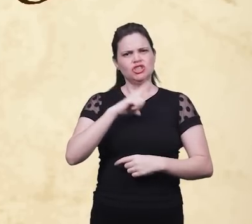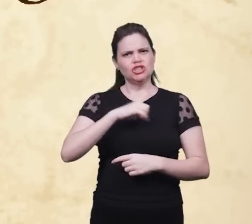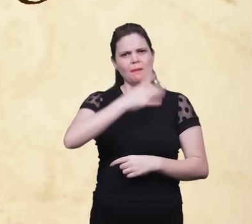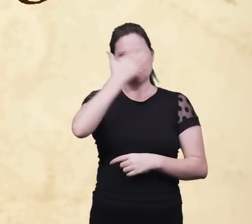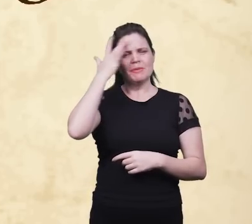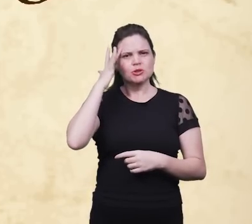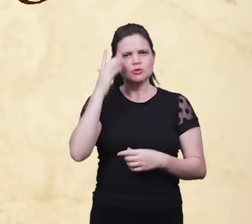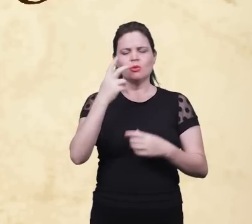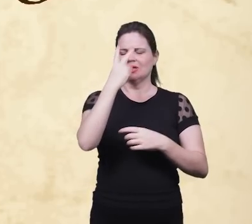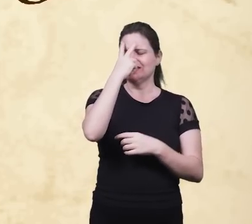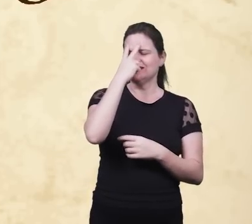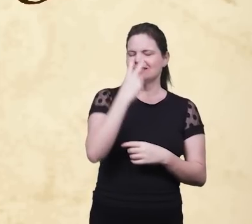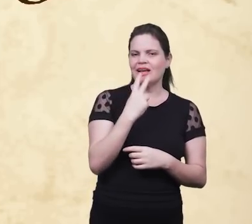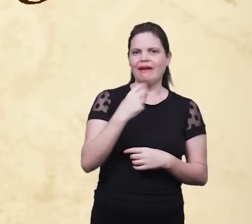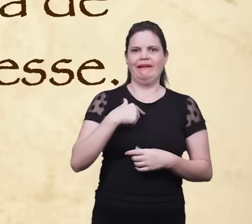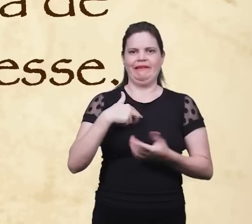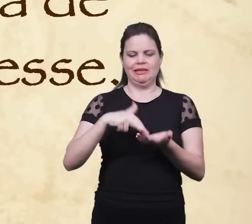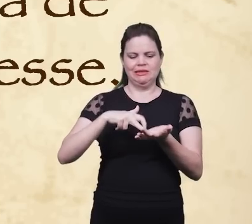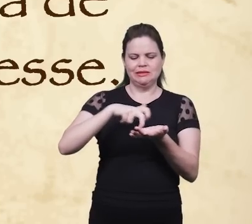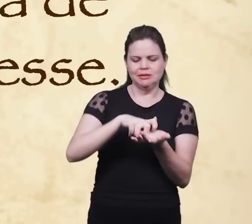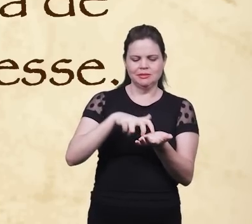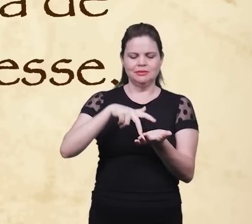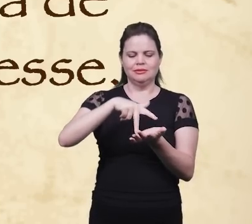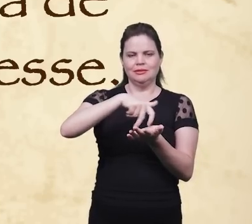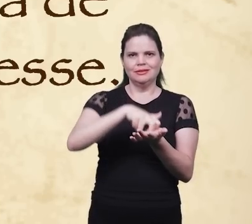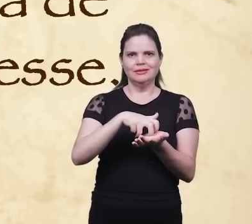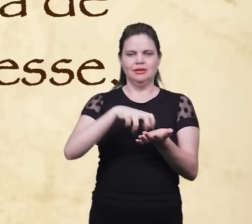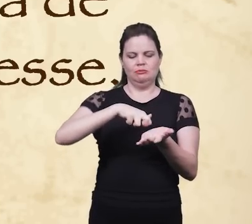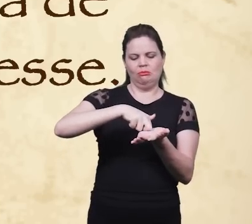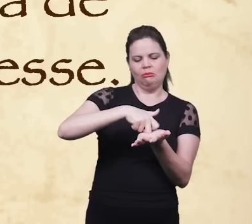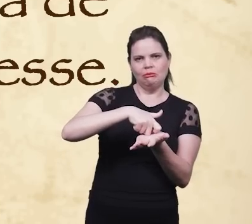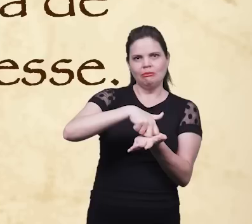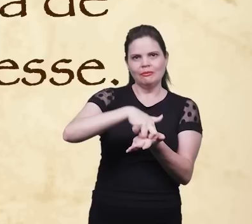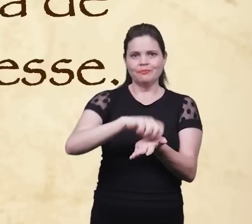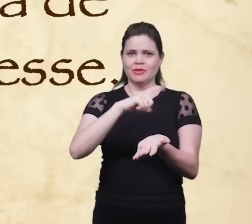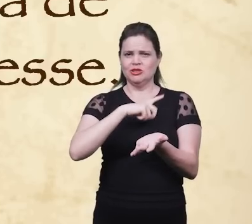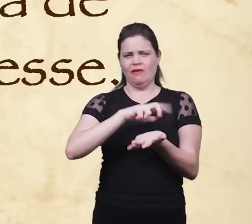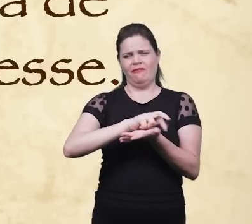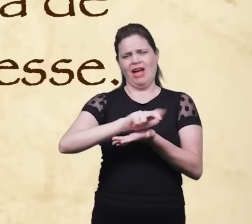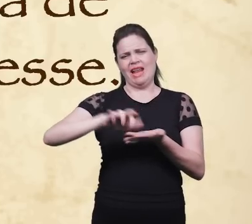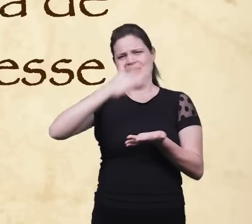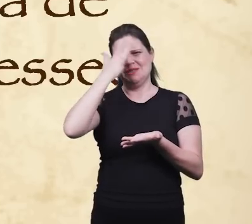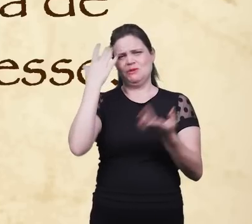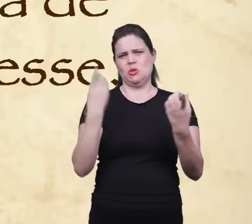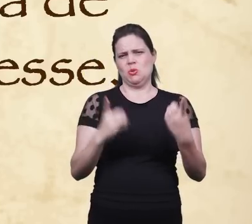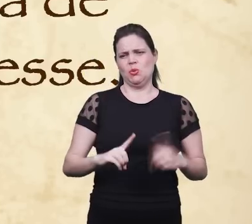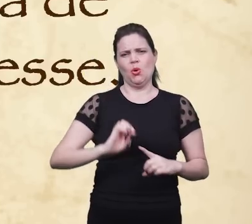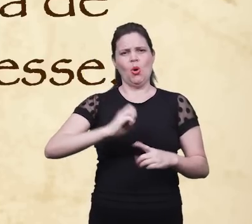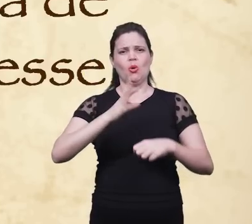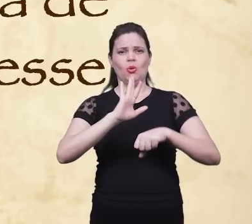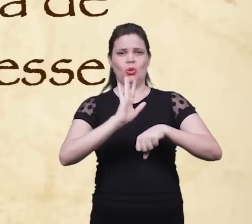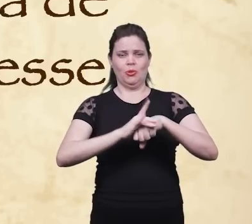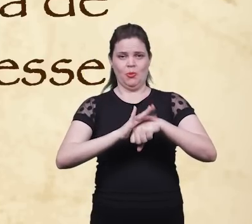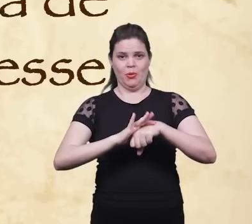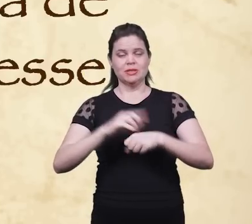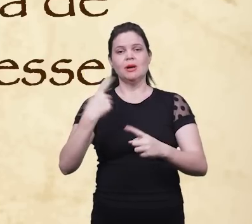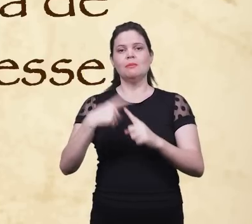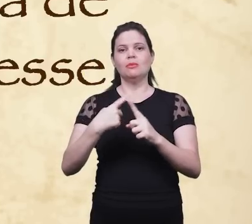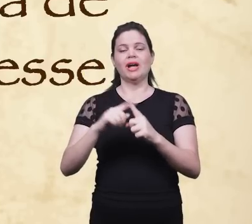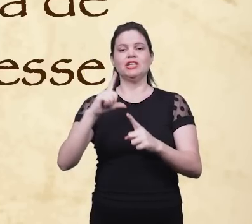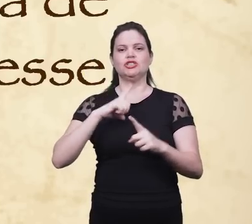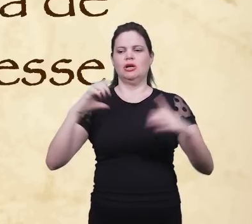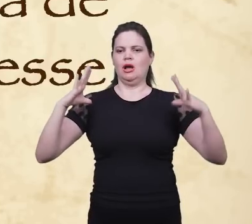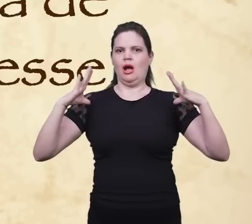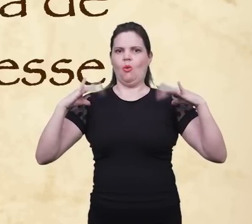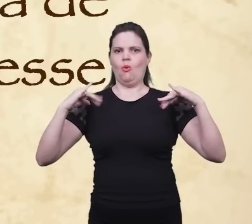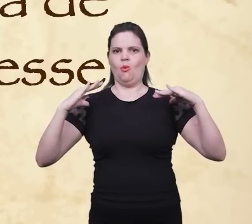ressecados, esperando o movimento das águas. Porquanto um anjo descia em certo tempo ao tanque e agitava a